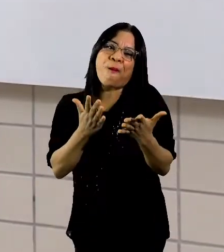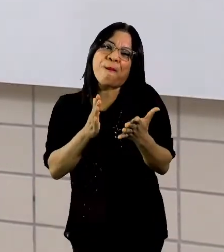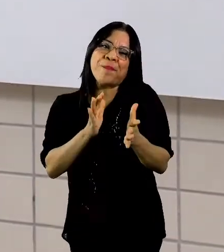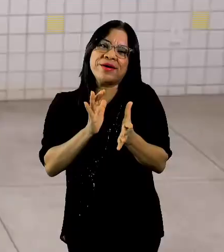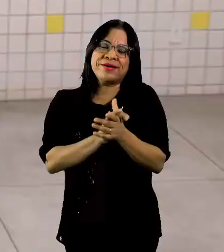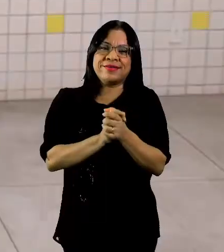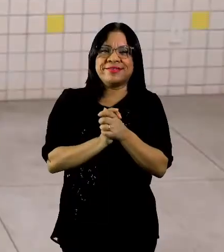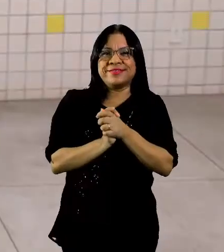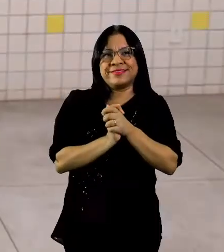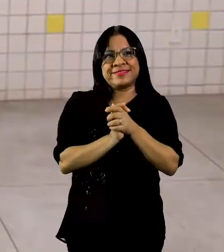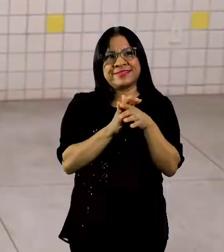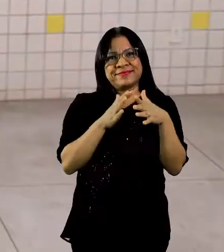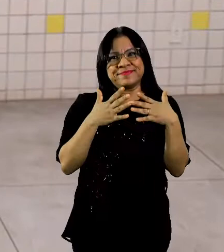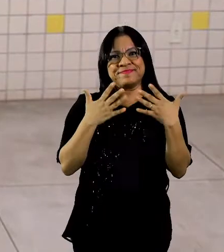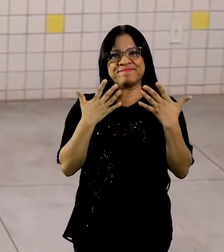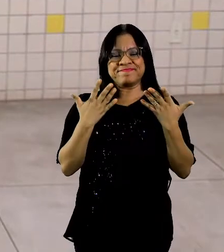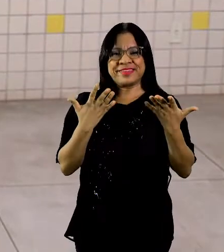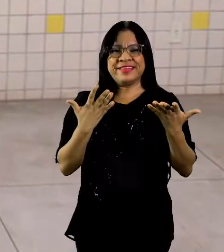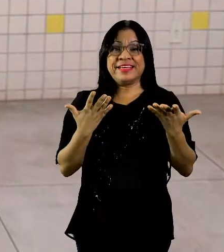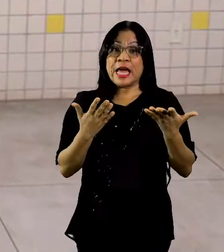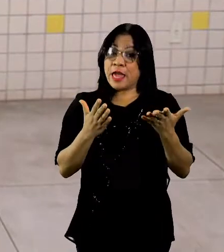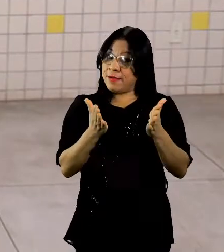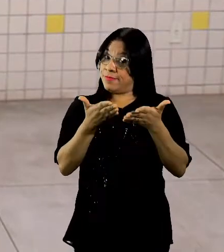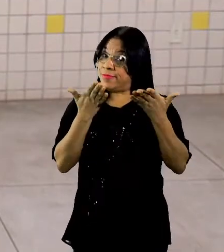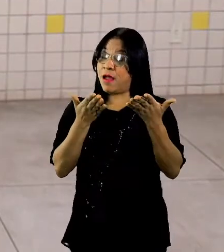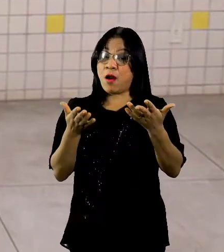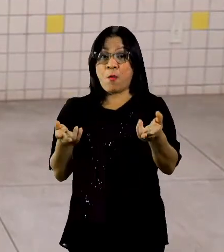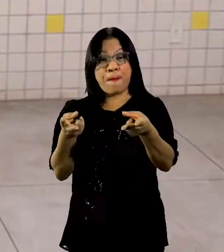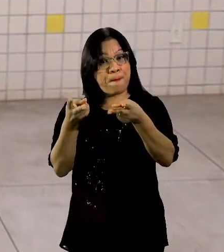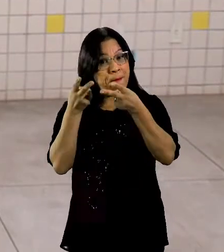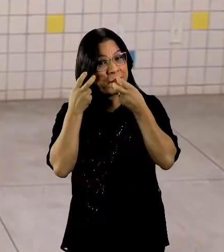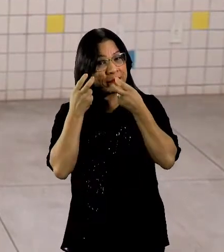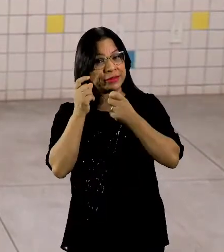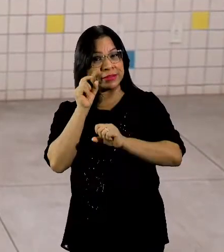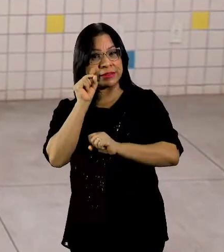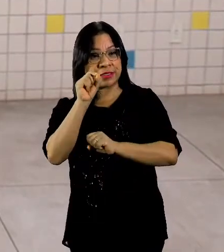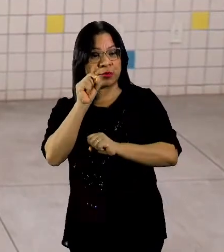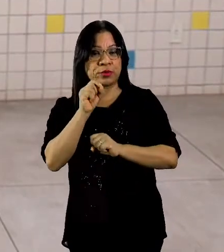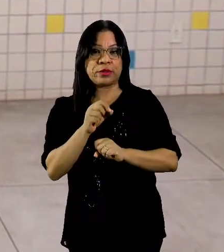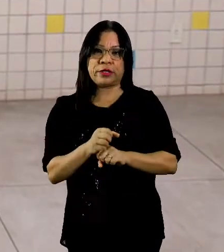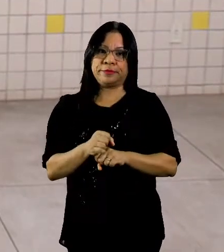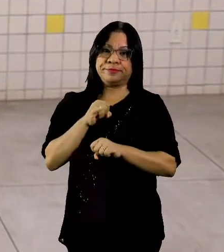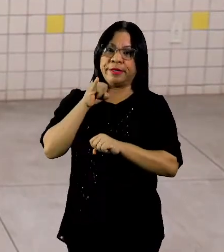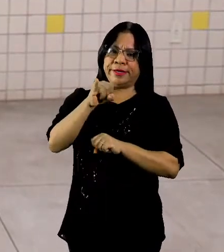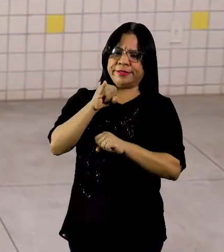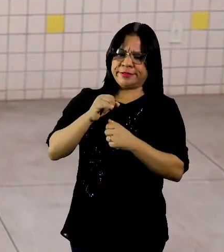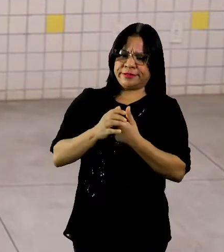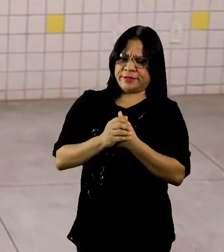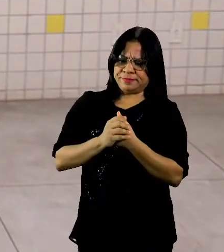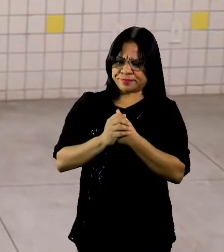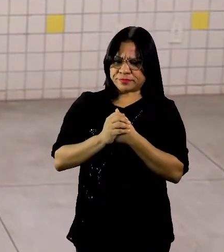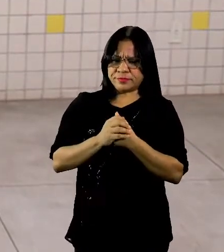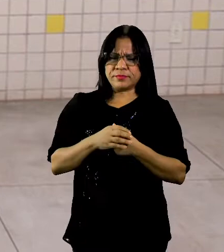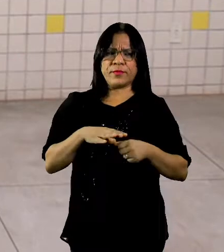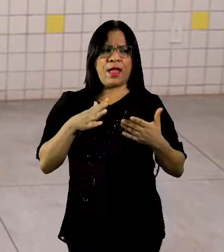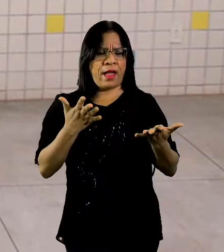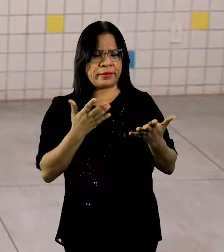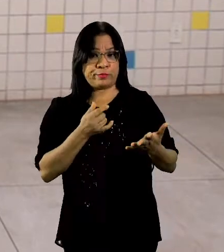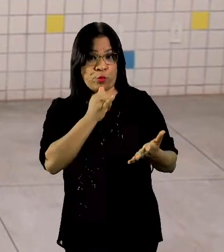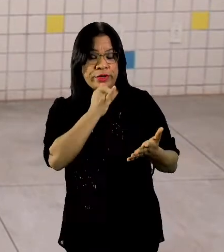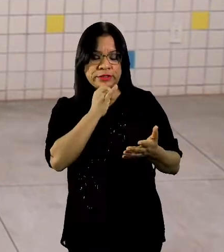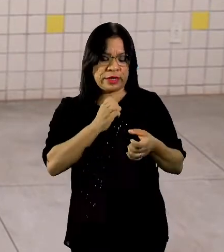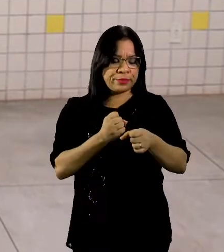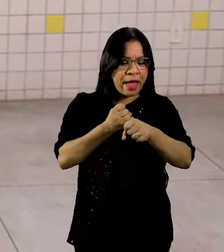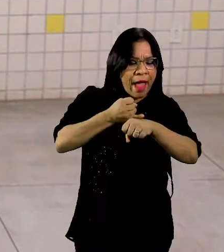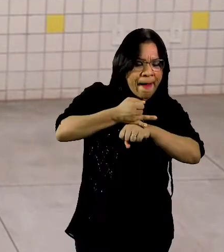momentos. Então, percebam. Ah, se em determinado momento fala na madrugada, no